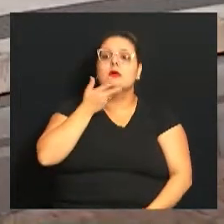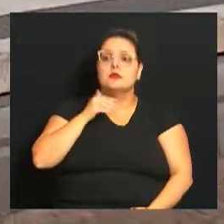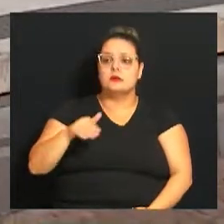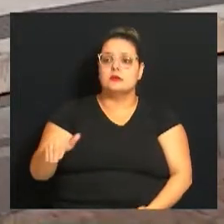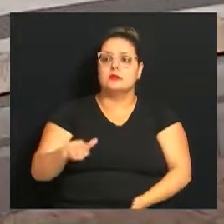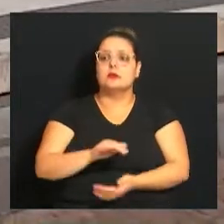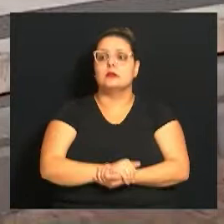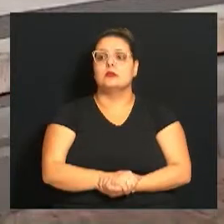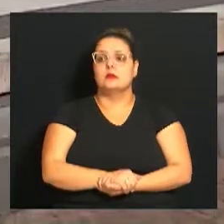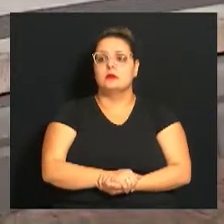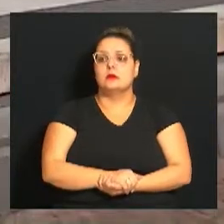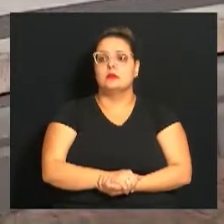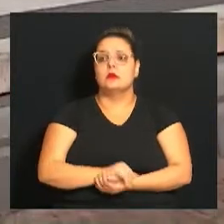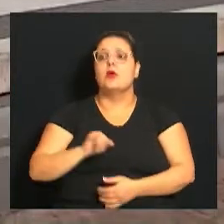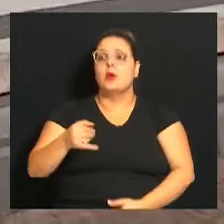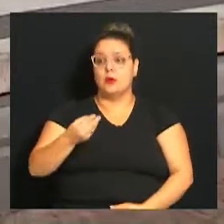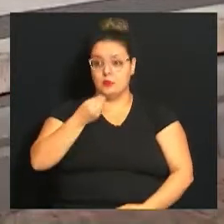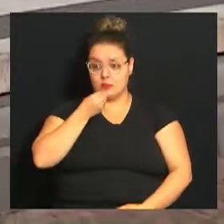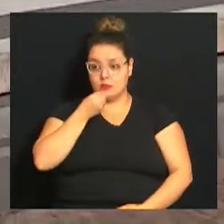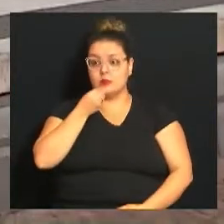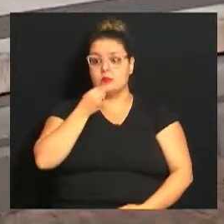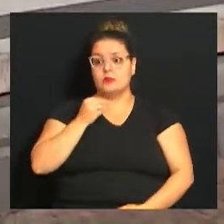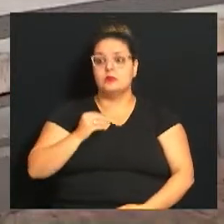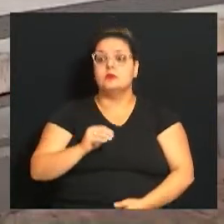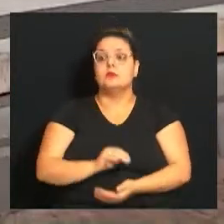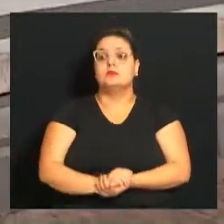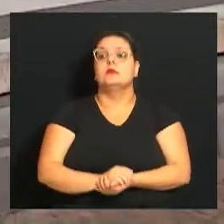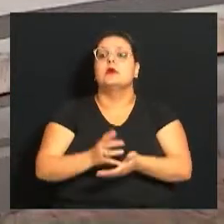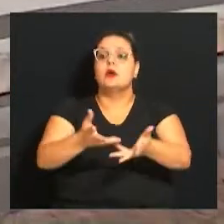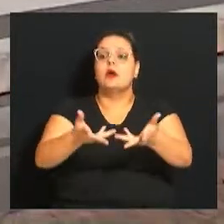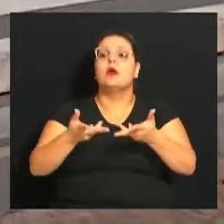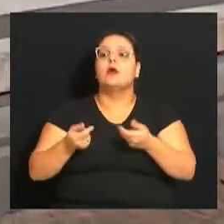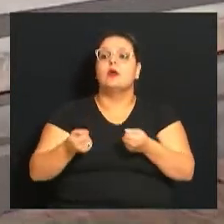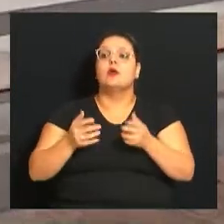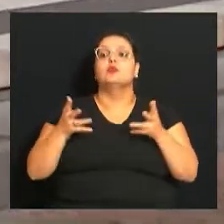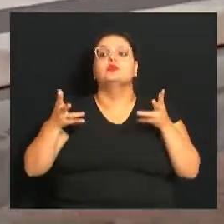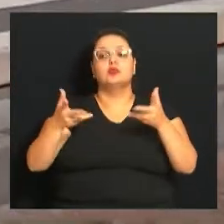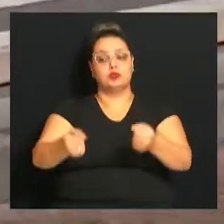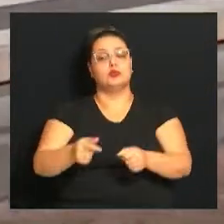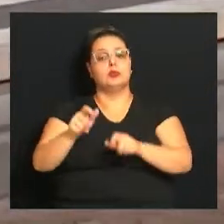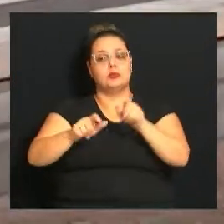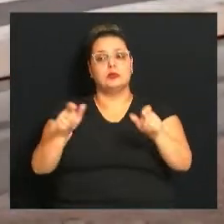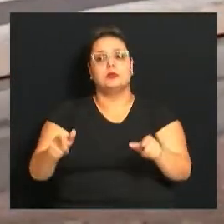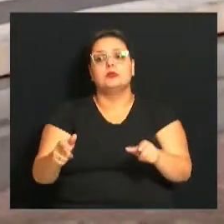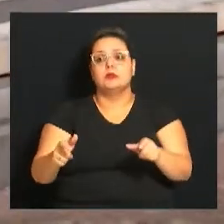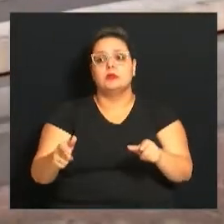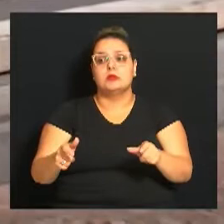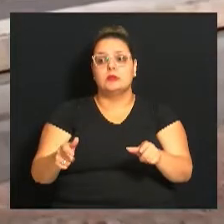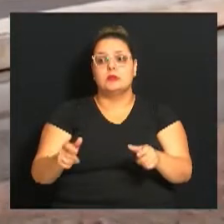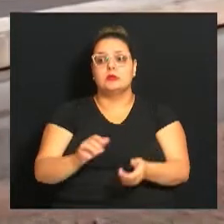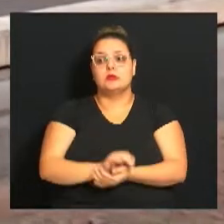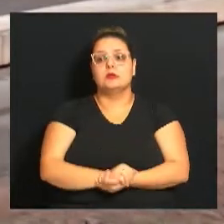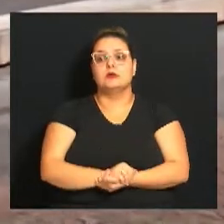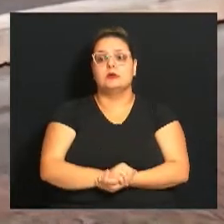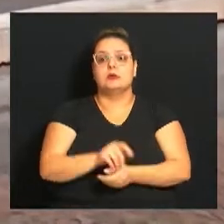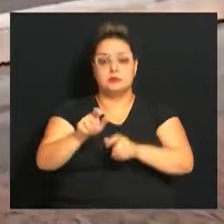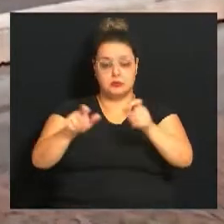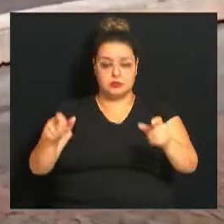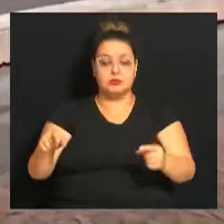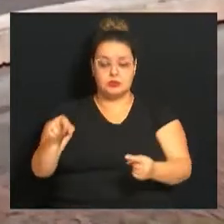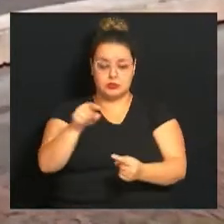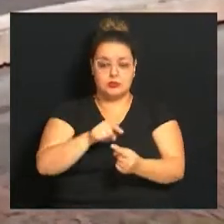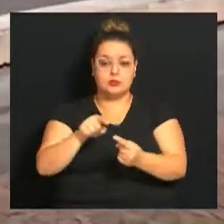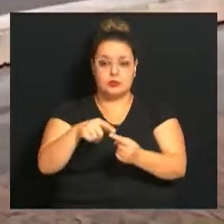vacinar. Aproveito muito a oportunidade, aproveito para convidar, então, toda a população contemplada aí nesse público-alvo para vacinação,